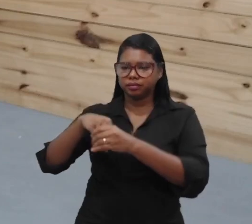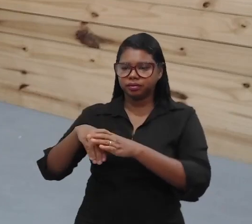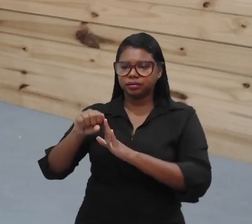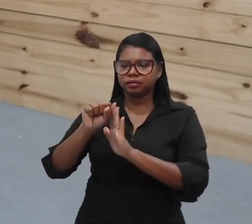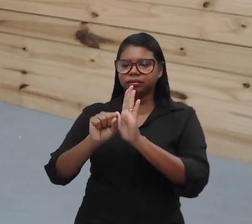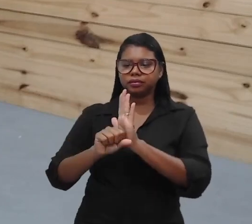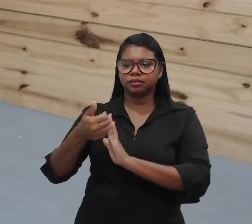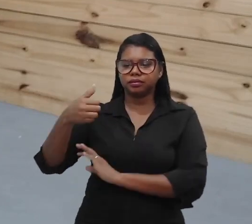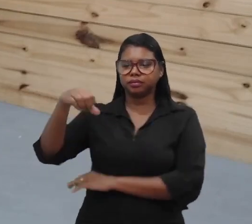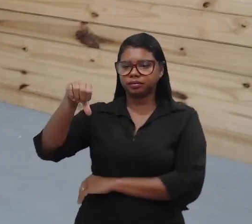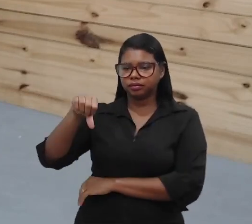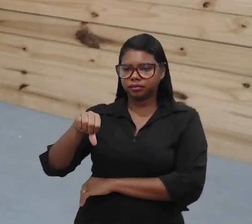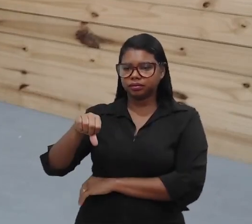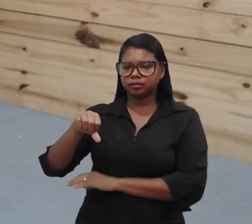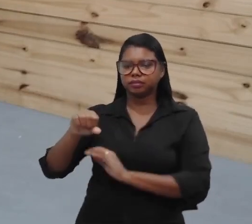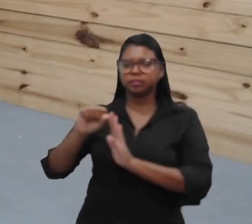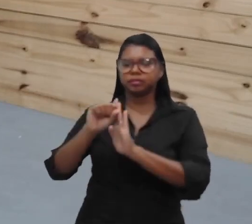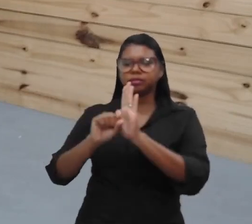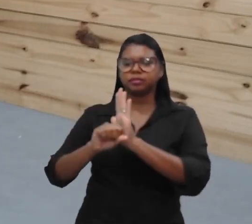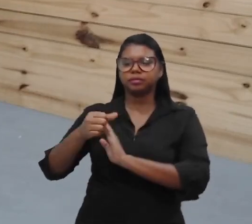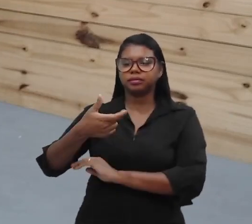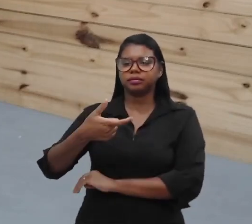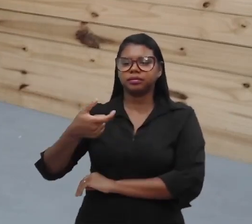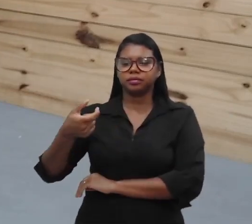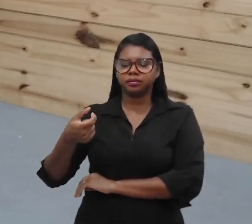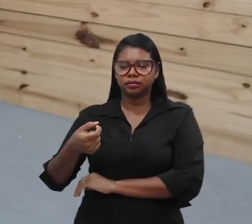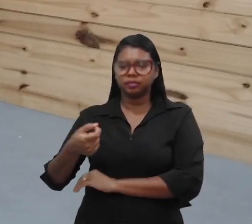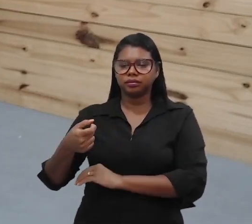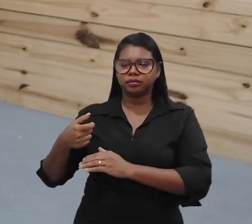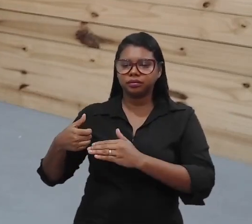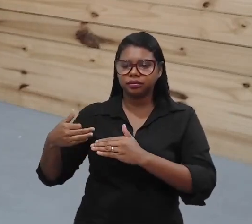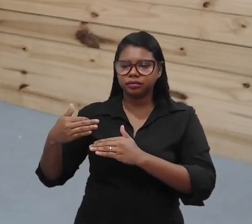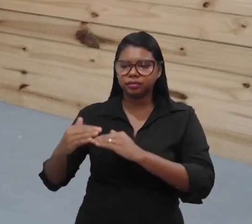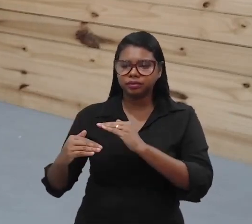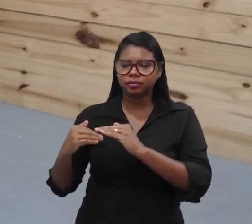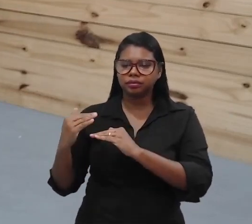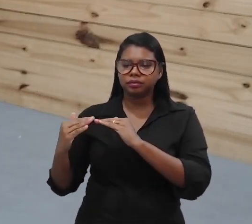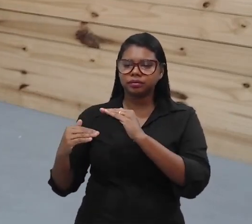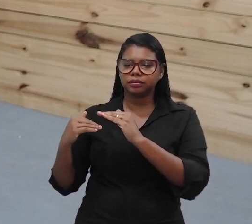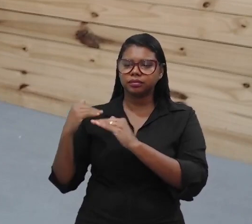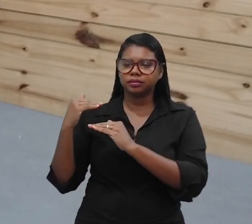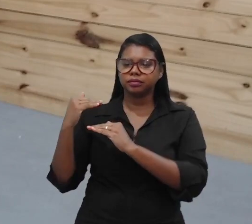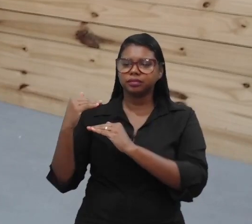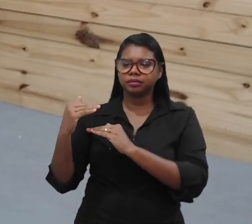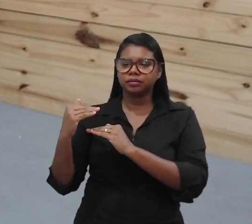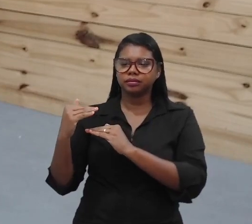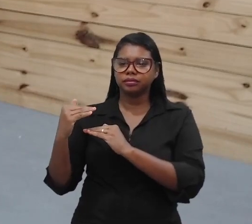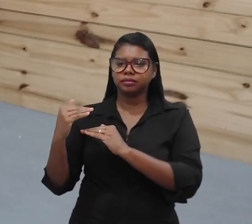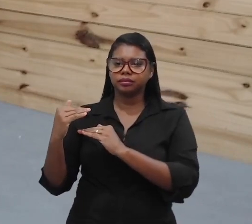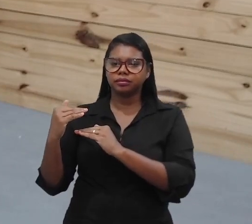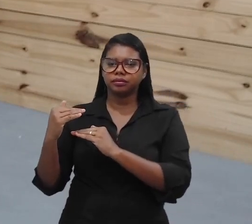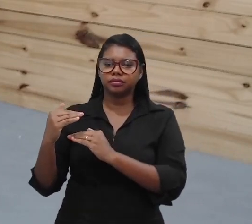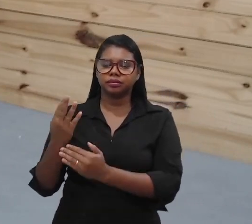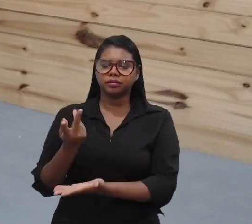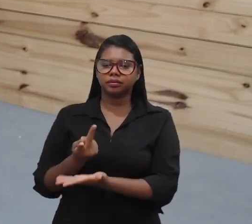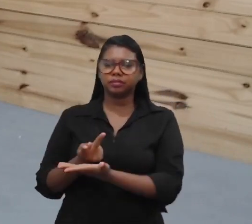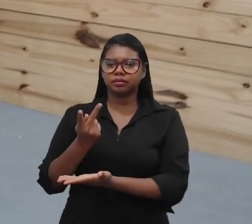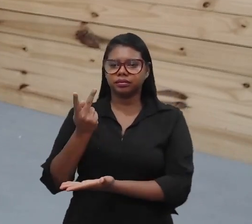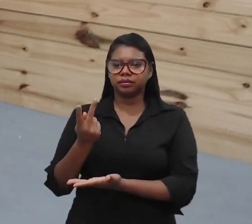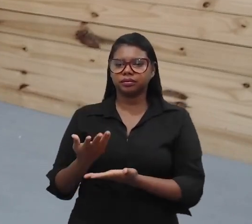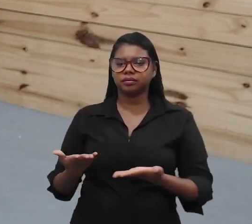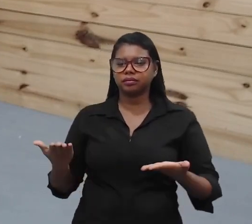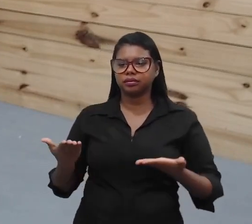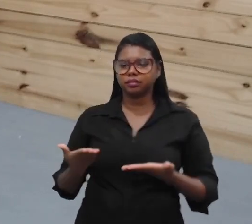XIX e no século XX, e todo o processo evolutivo que vai gerar o que a gente chama hoje